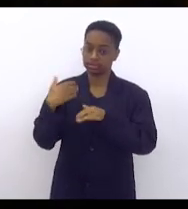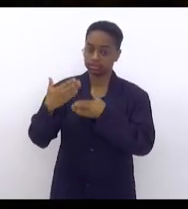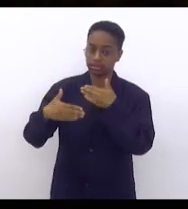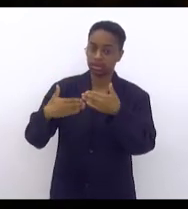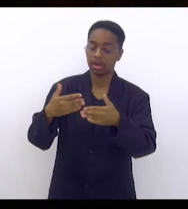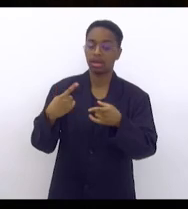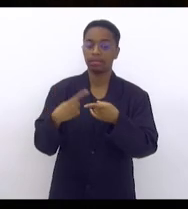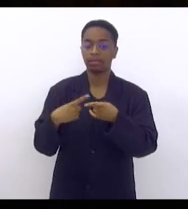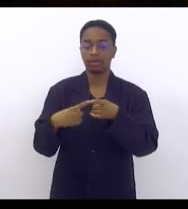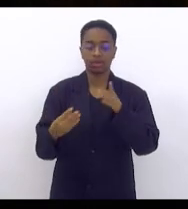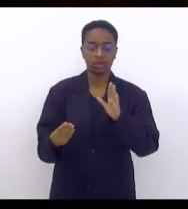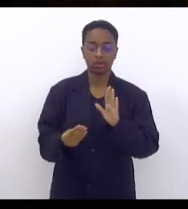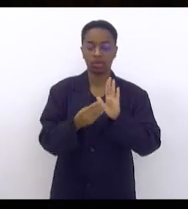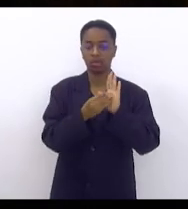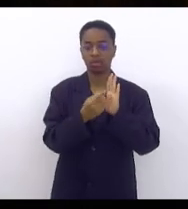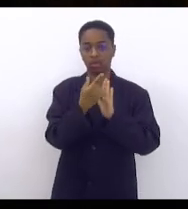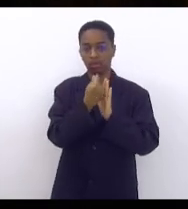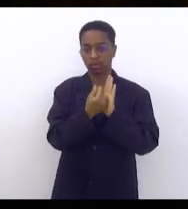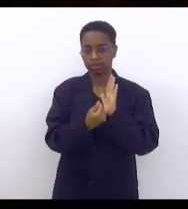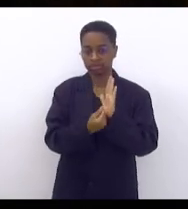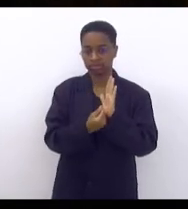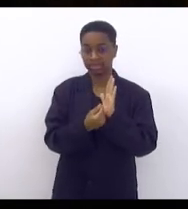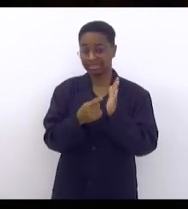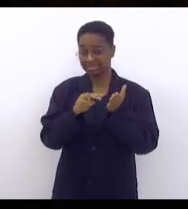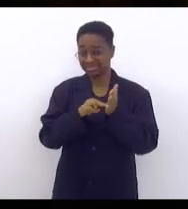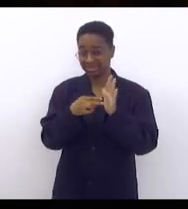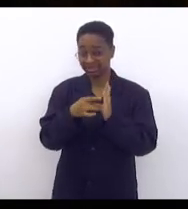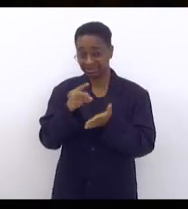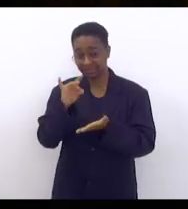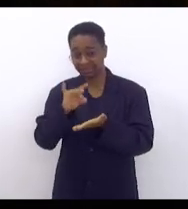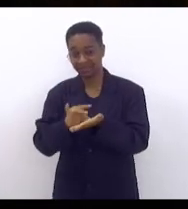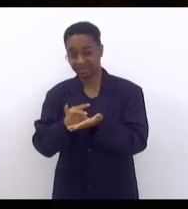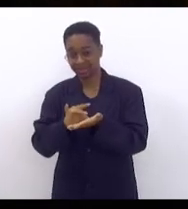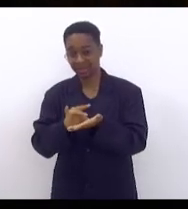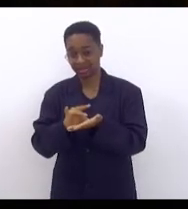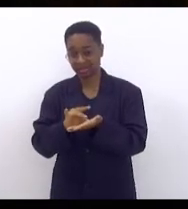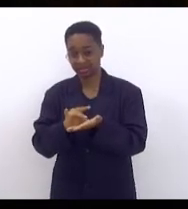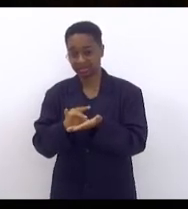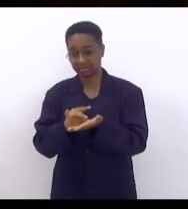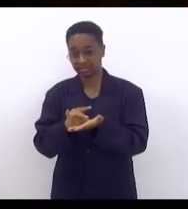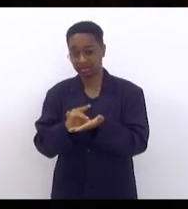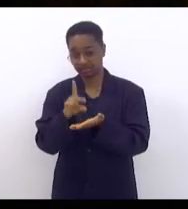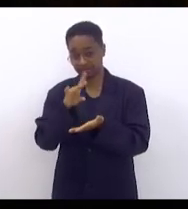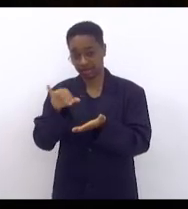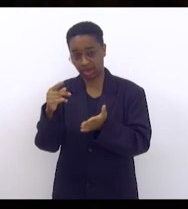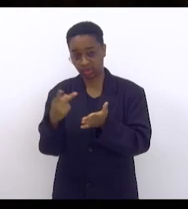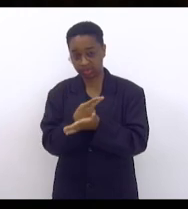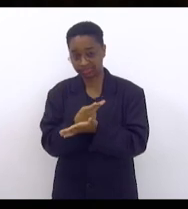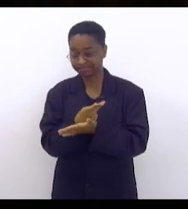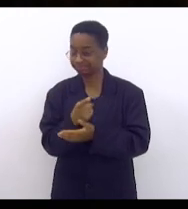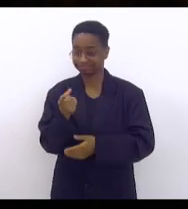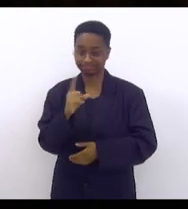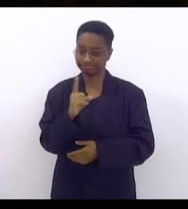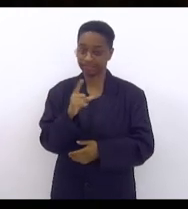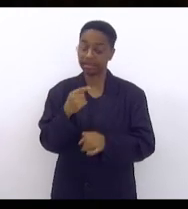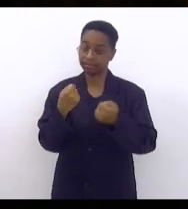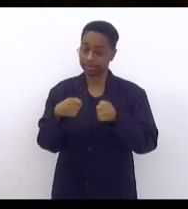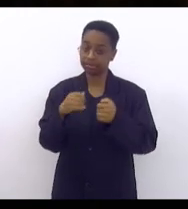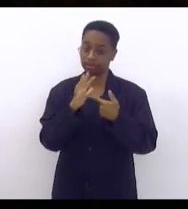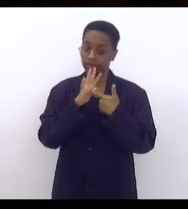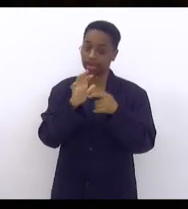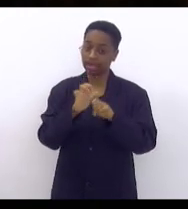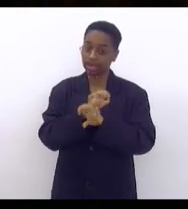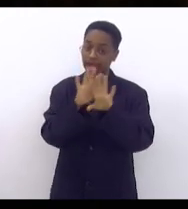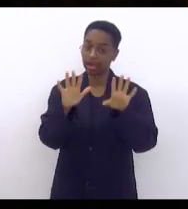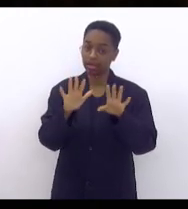colocar no orçamento não significa necessariamente que vá acontecer. E isso precisa ficar claro.